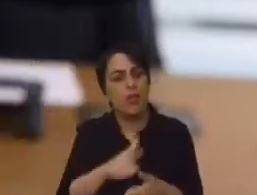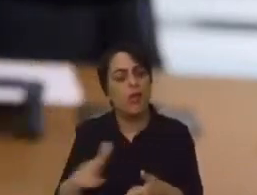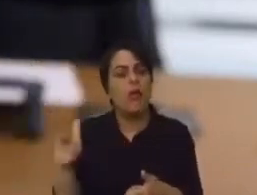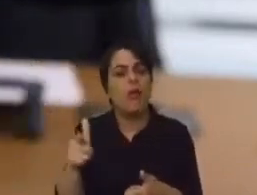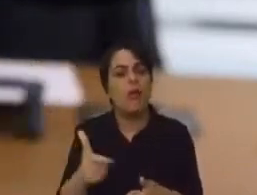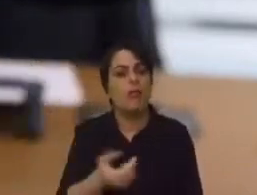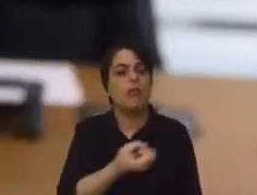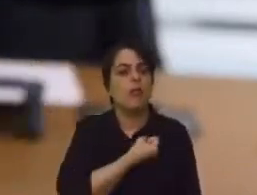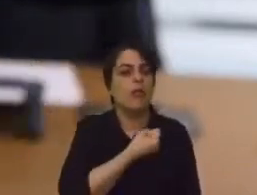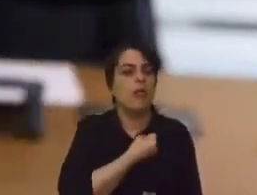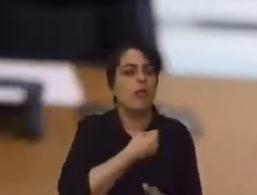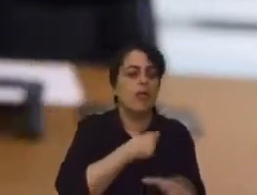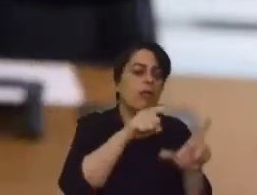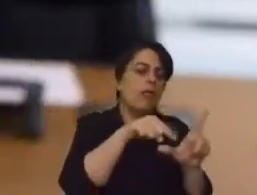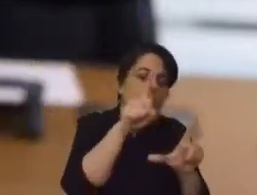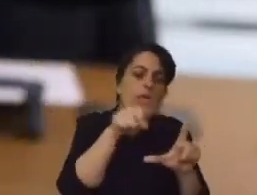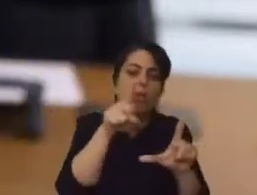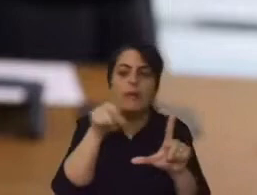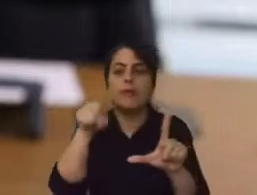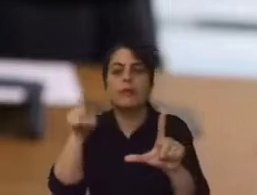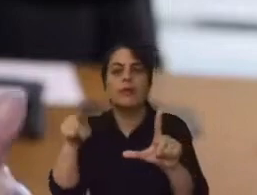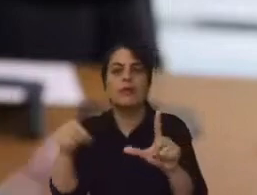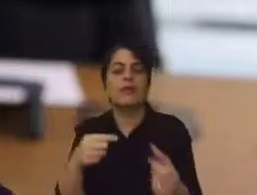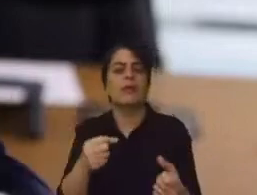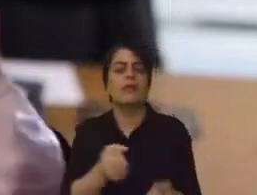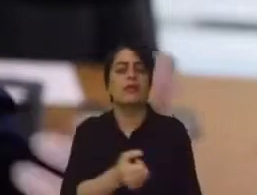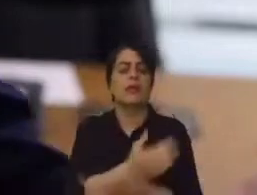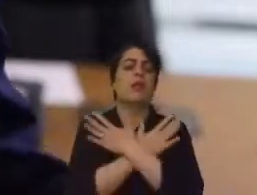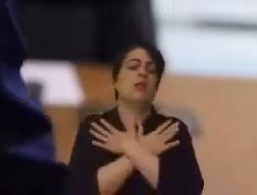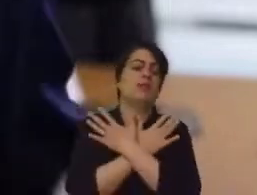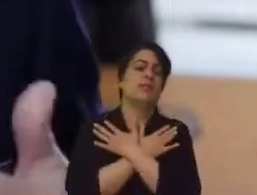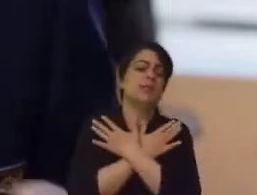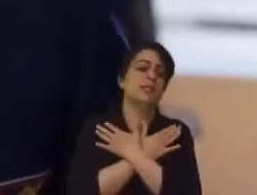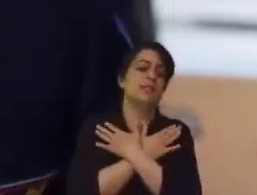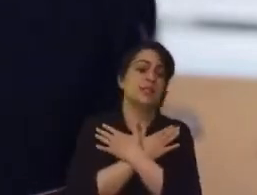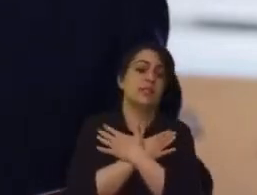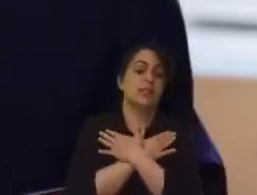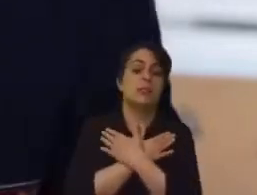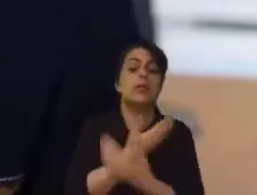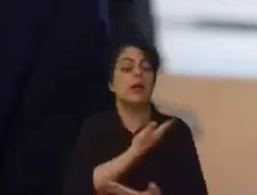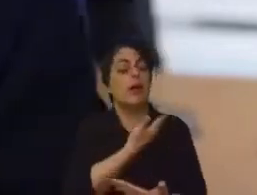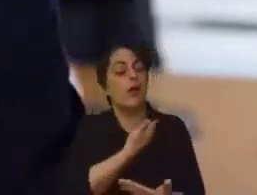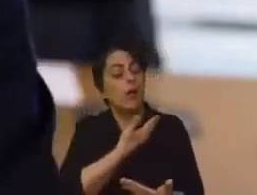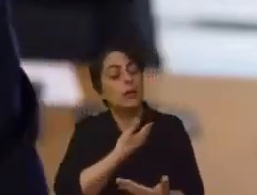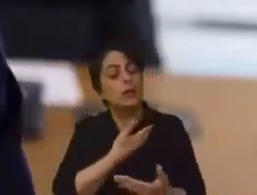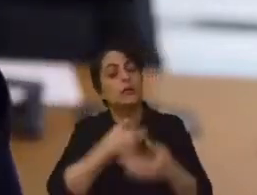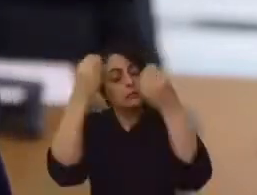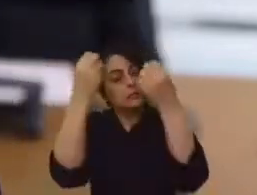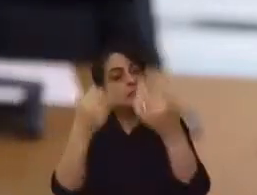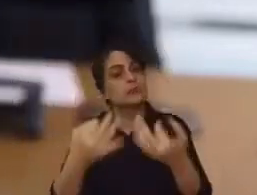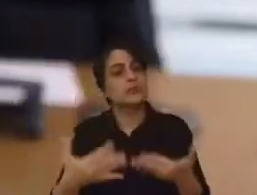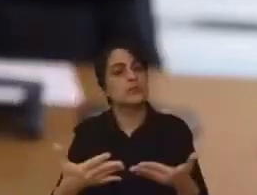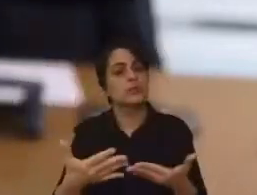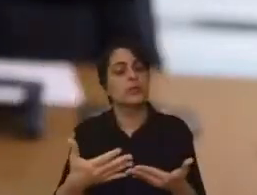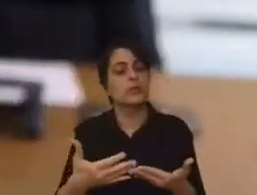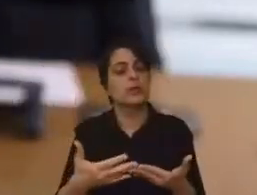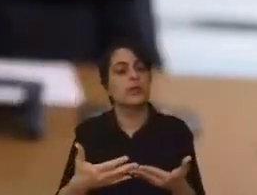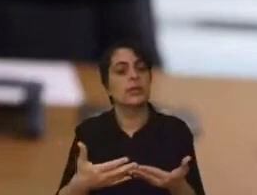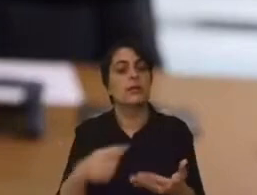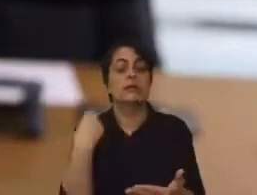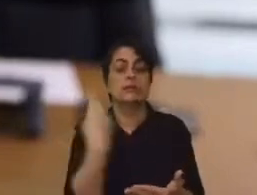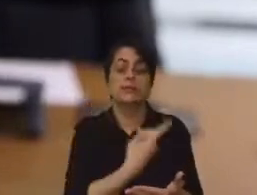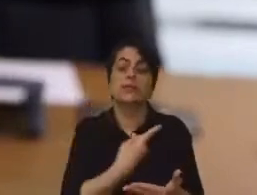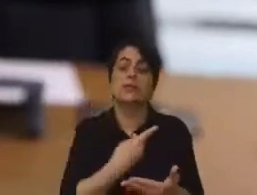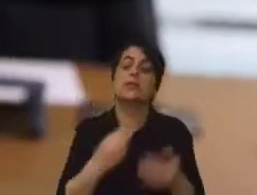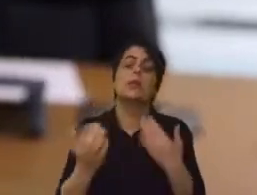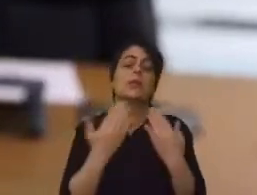desemprego citado pela companheira Carme e por outros companheiros que vão falar durante esses todos os dias que vocês vão se encontrar.